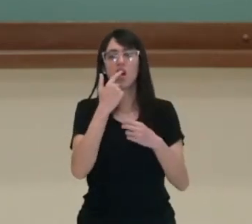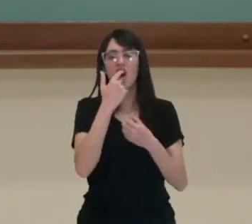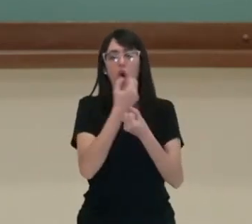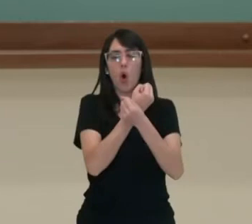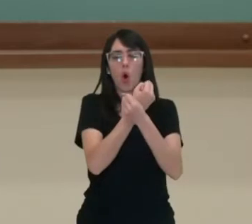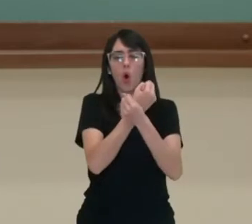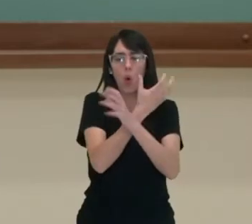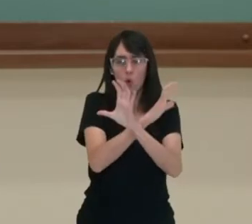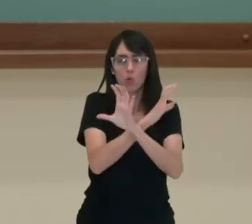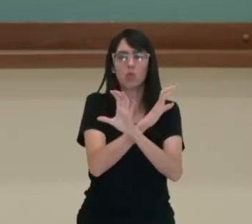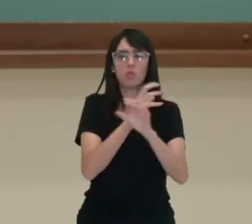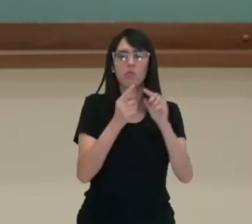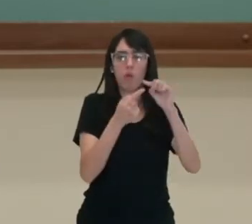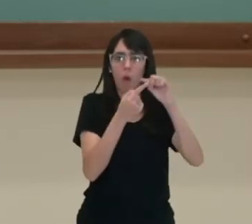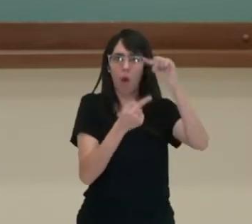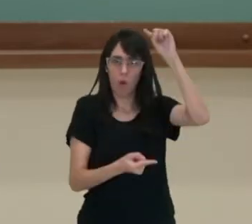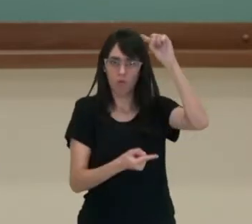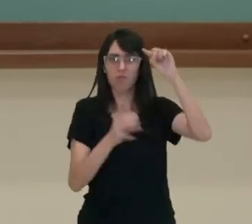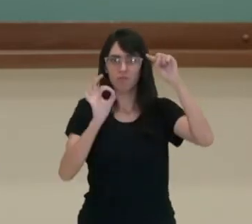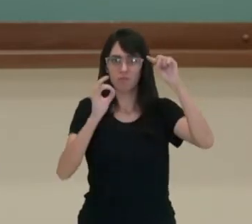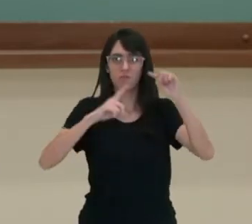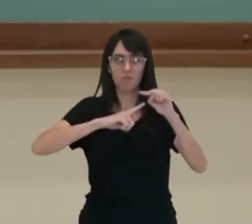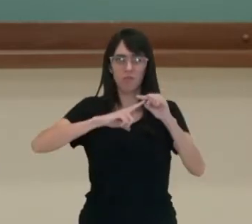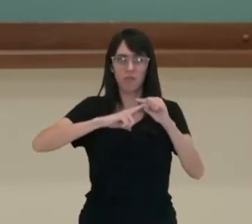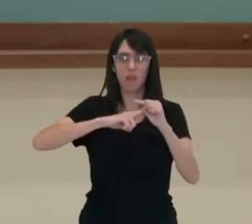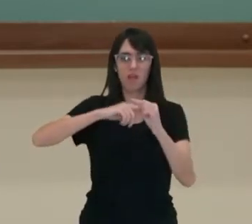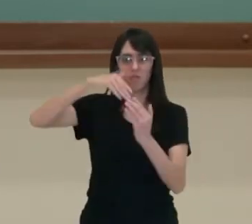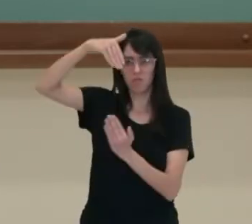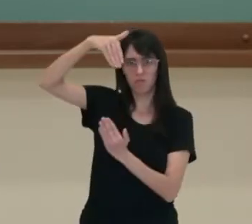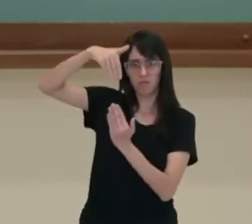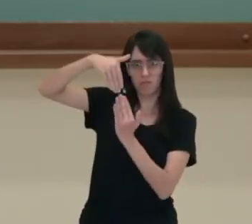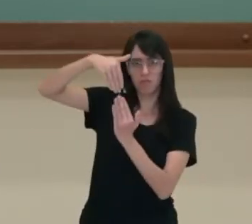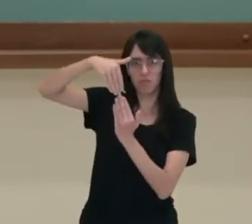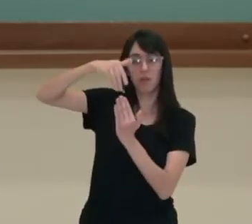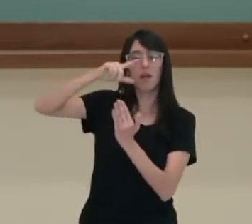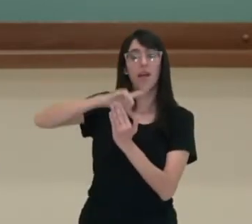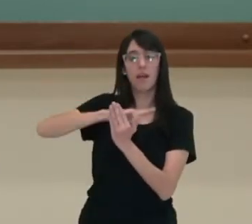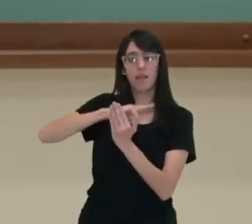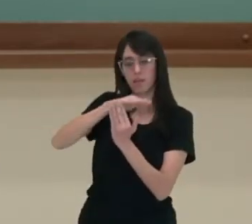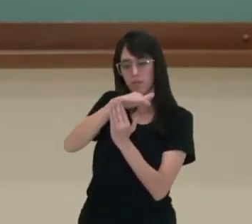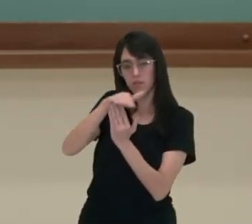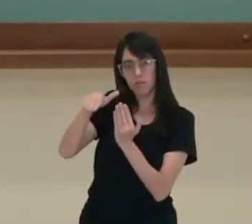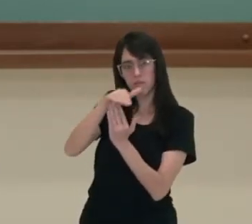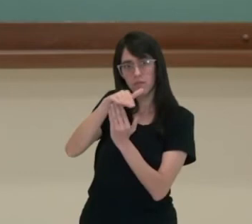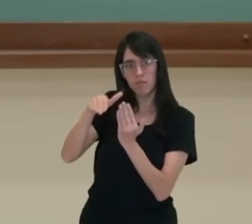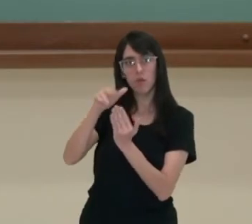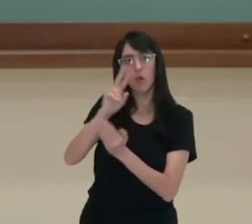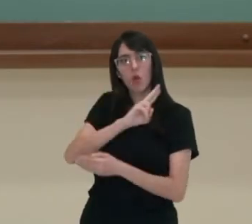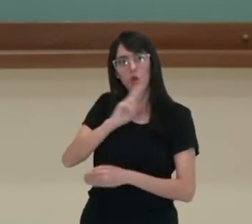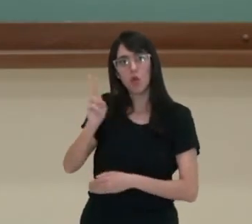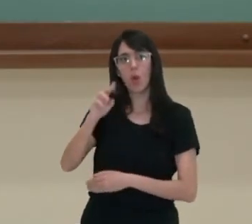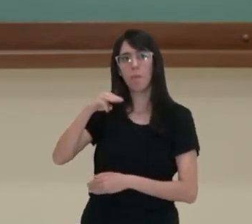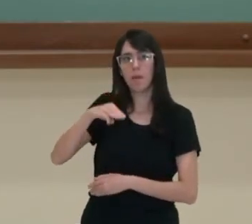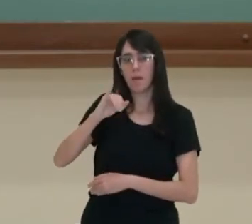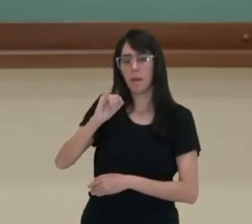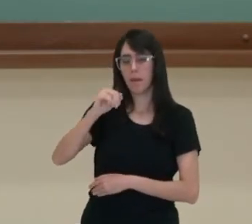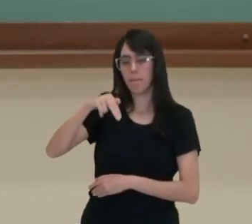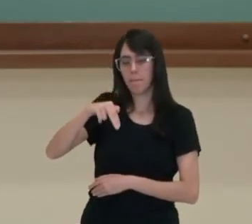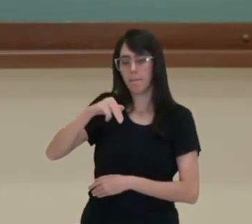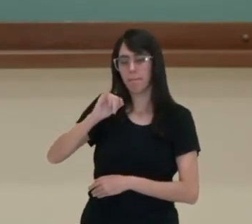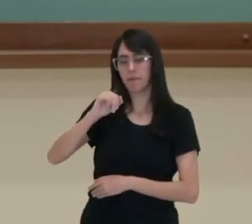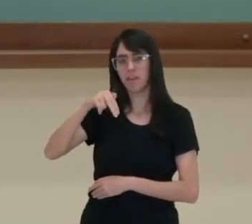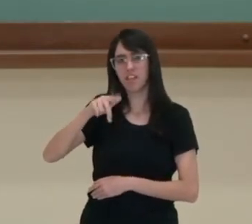Então, entre esses ossos, nós temos um tecido cartilaginoso que chama meninge, né? Então, se fosse um tecido